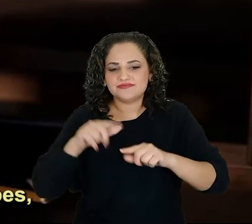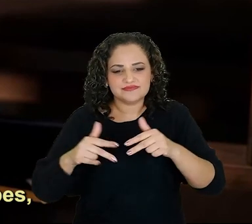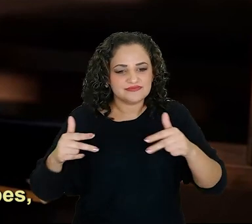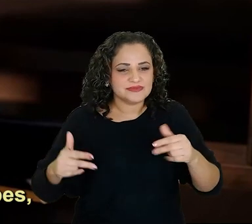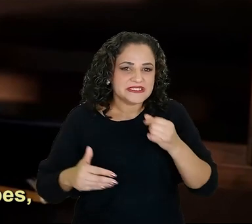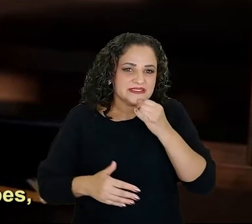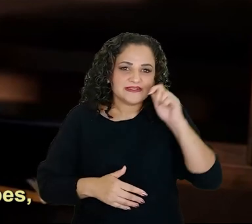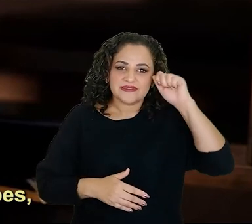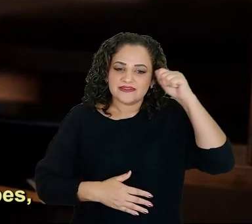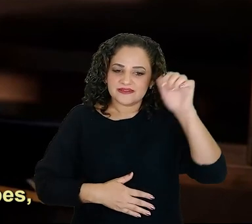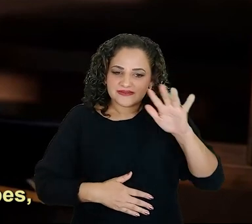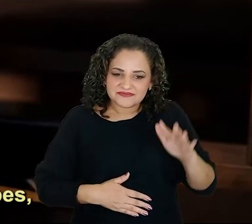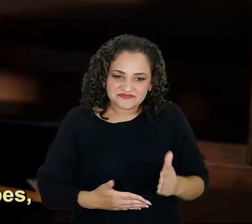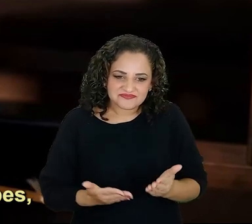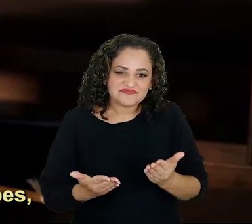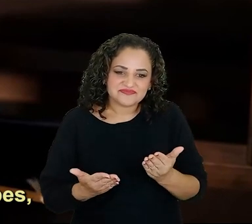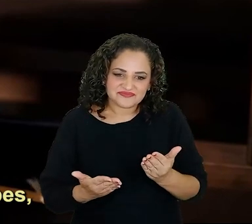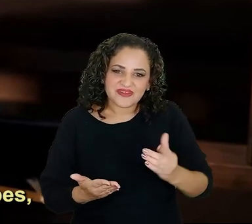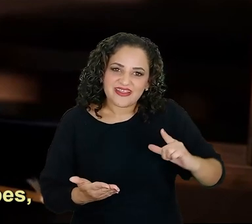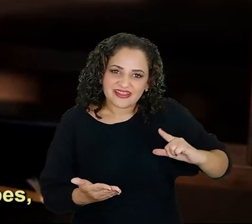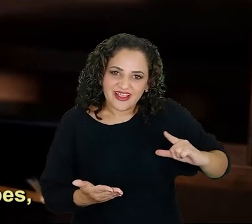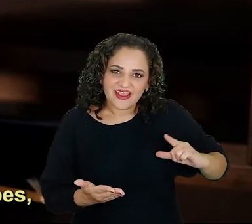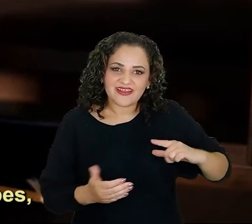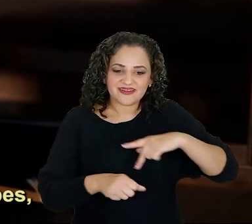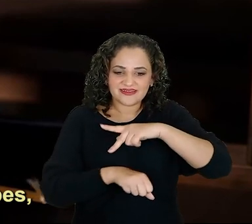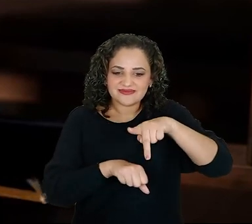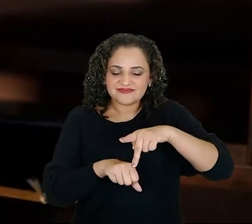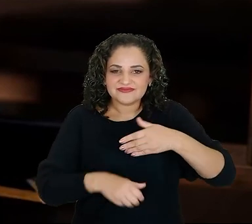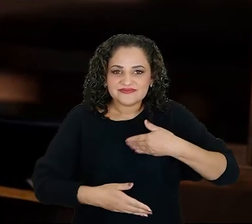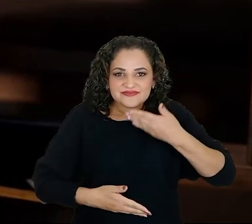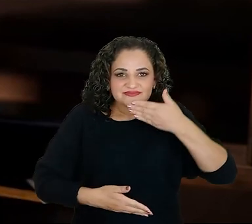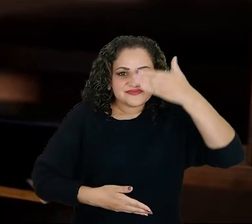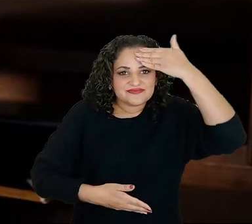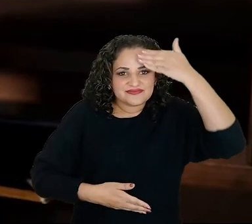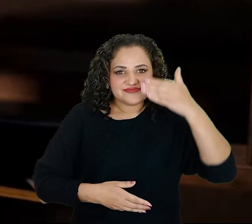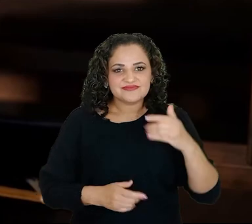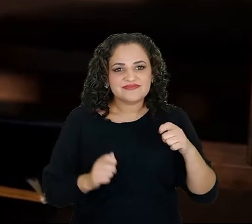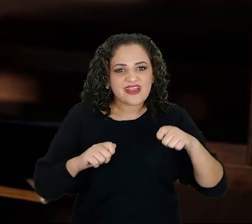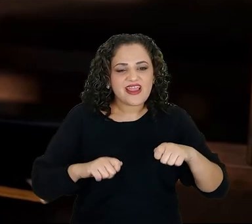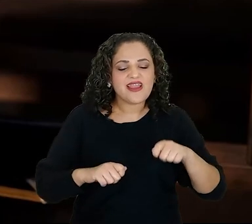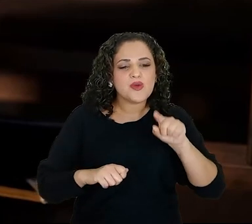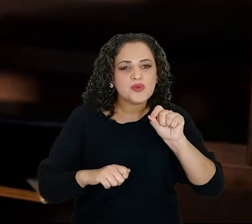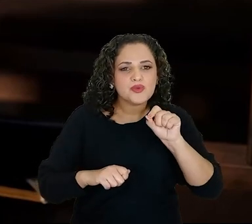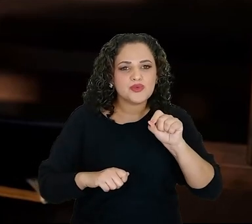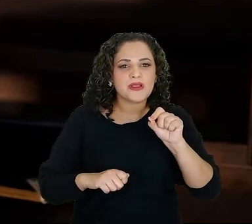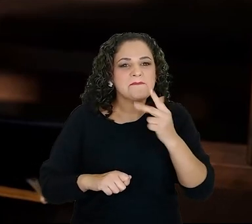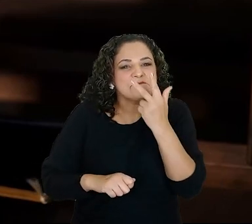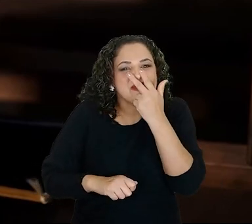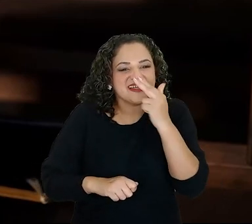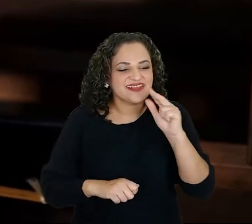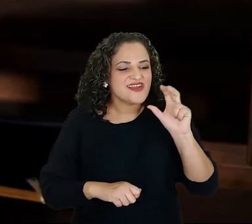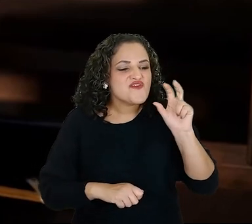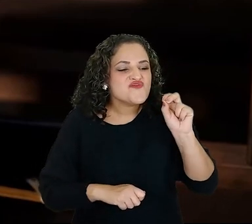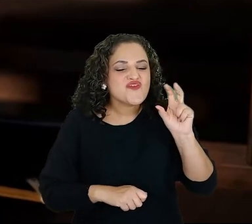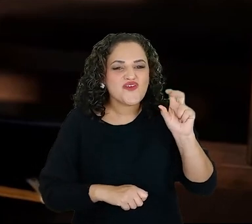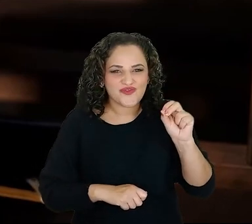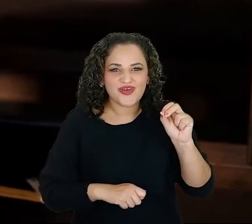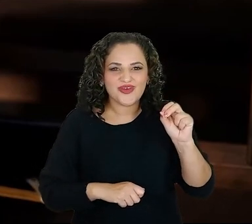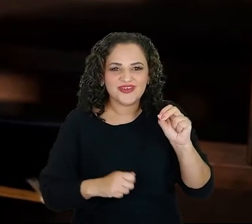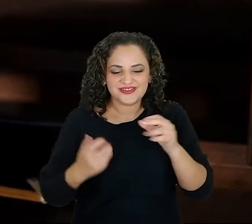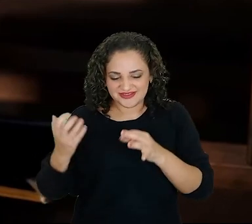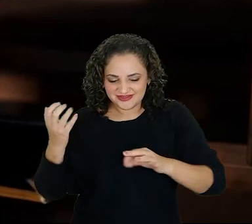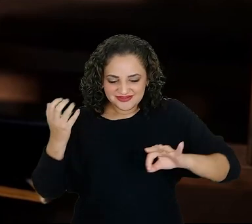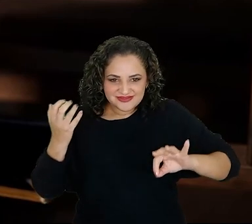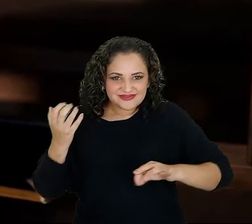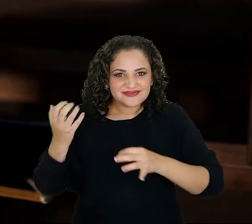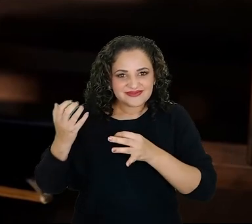na África a gente encontra o rei Babi nos países árabes que provavelmente é o avô do violino na época da Inquisição